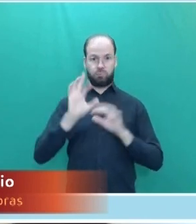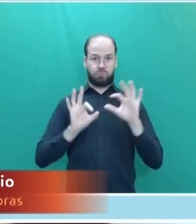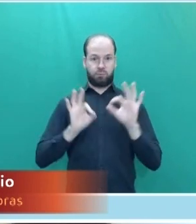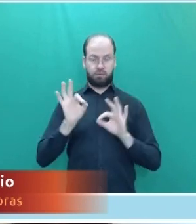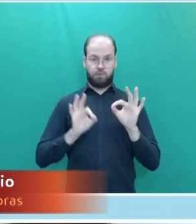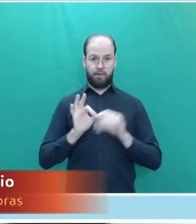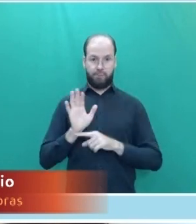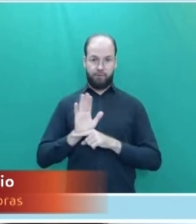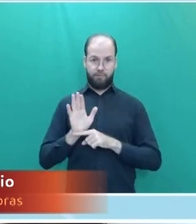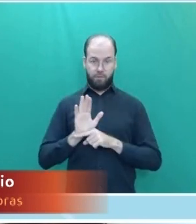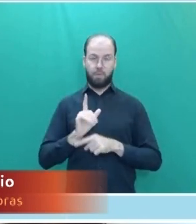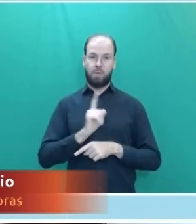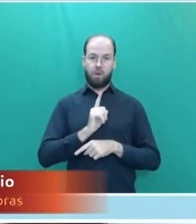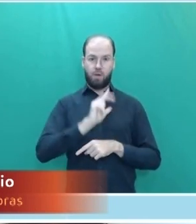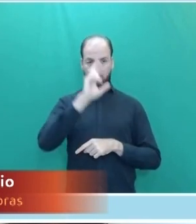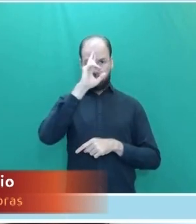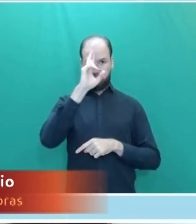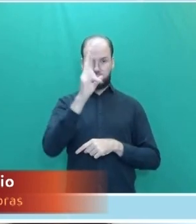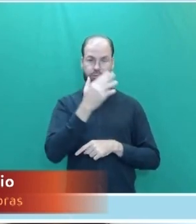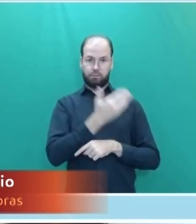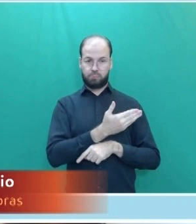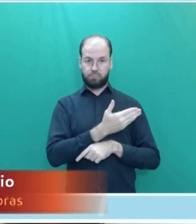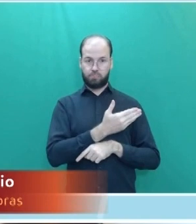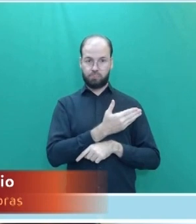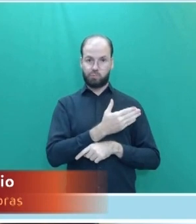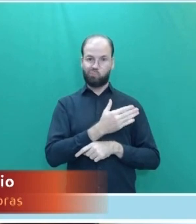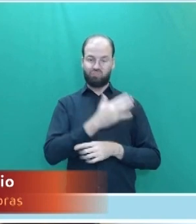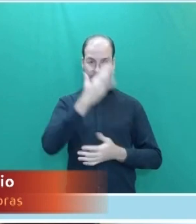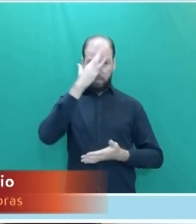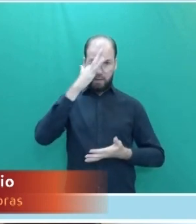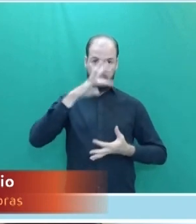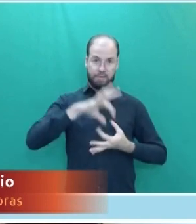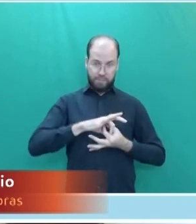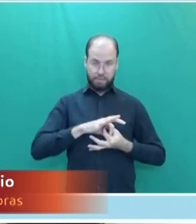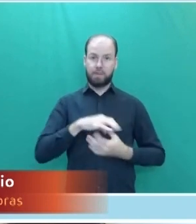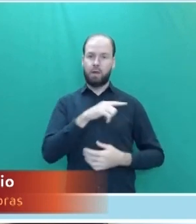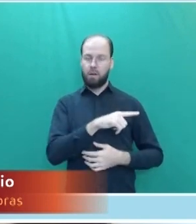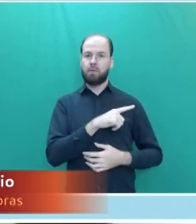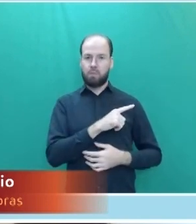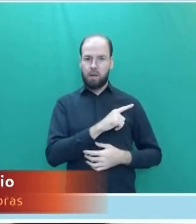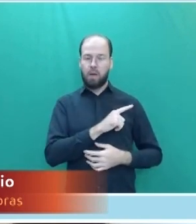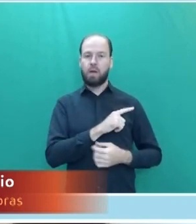diretor, uma diretora cisgênera, que tem uma larga experiência,